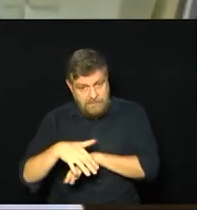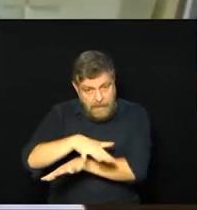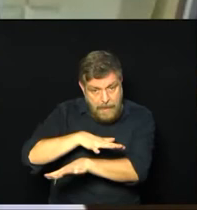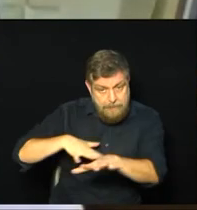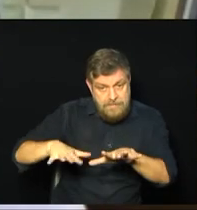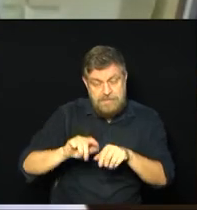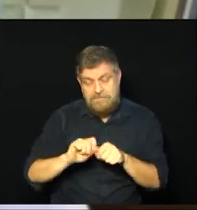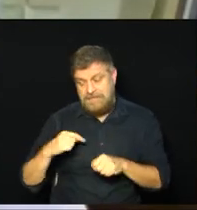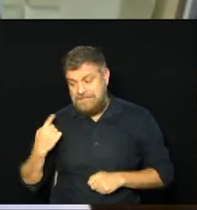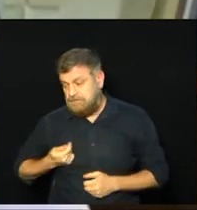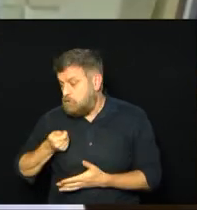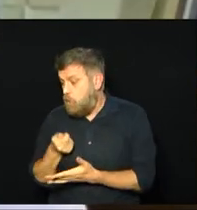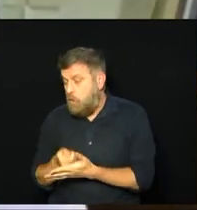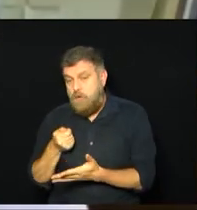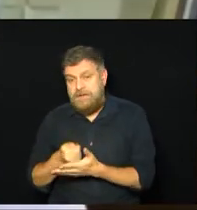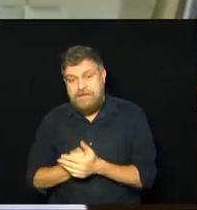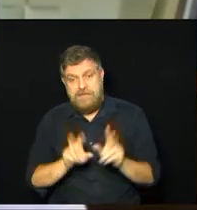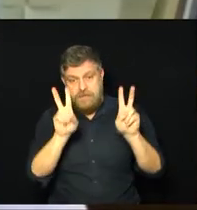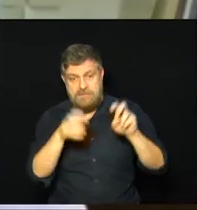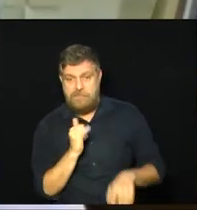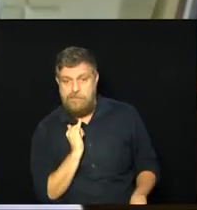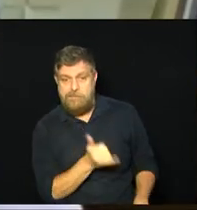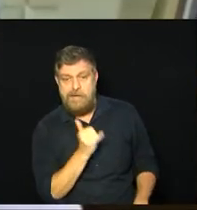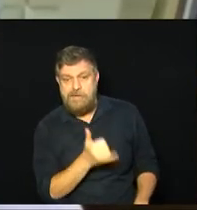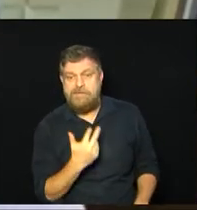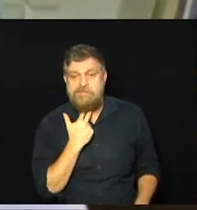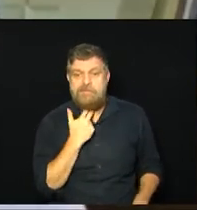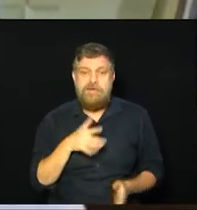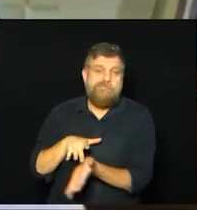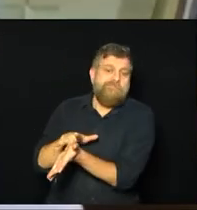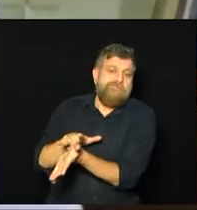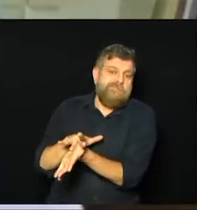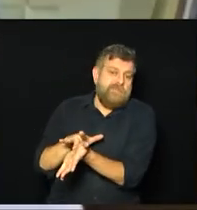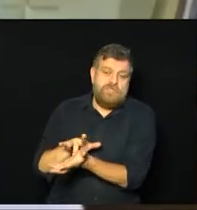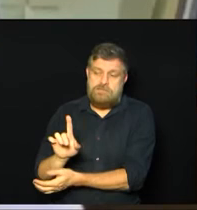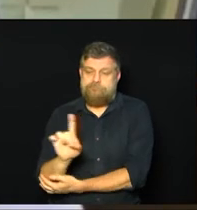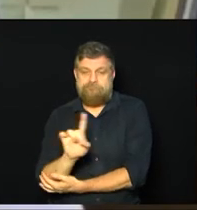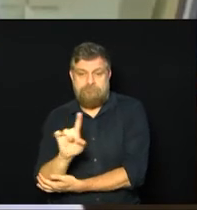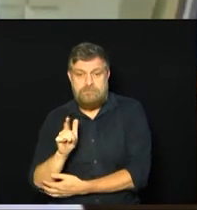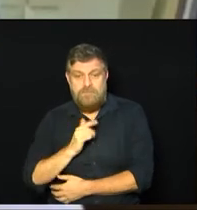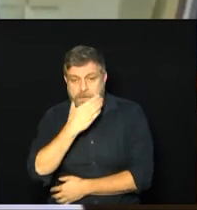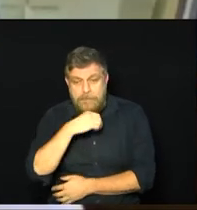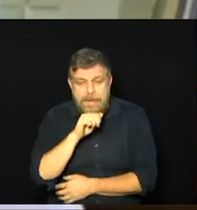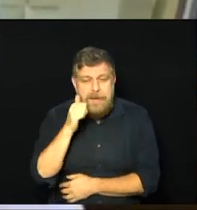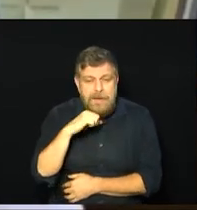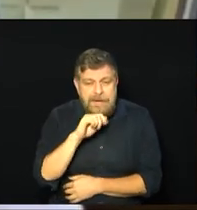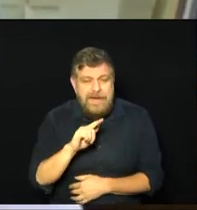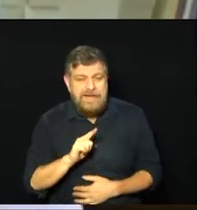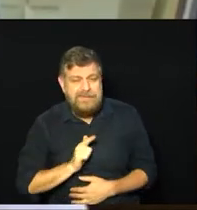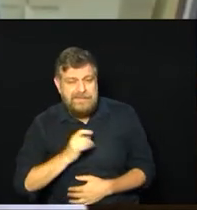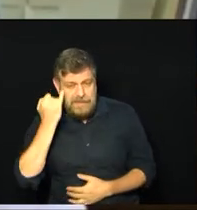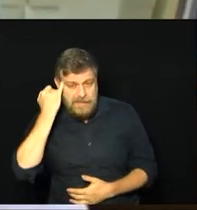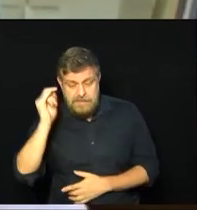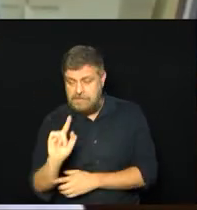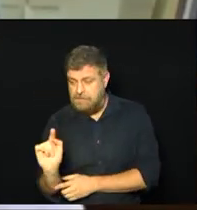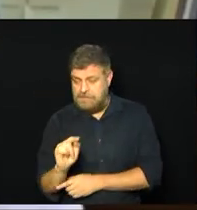a gente fosse obrigado a falar dos temas, porque não dava para escapar. Tem muitos pais que têm a ideia de